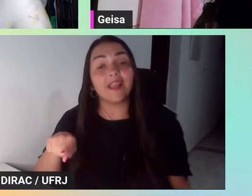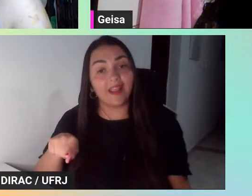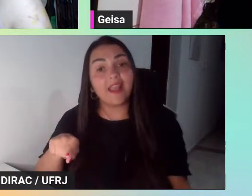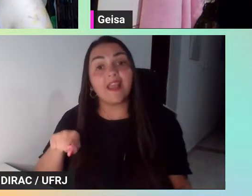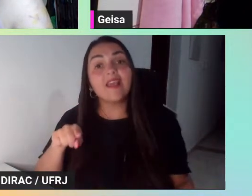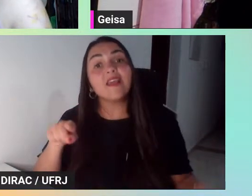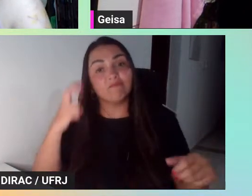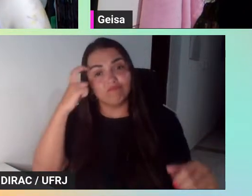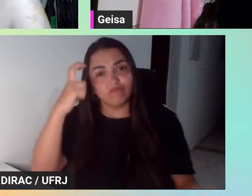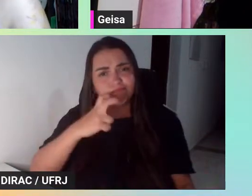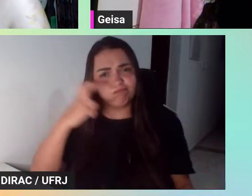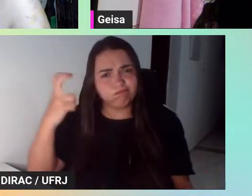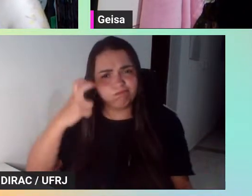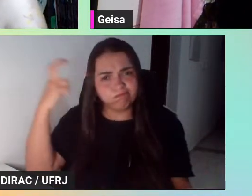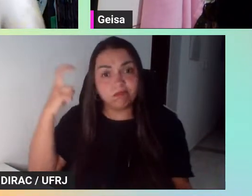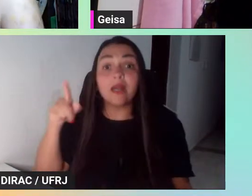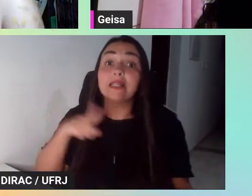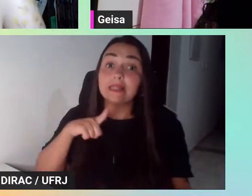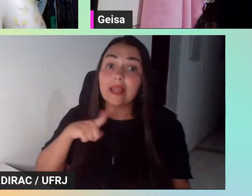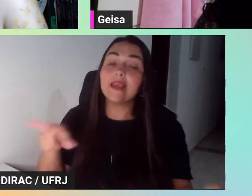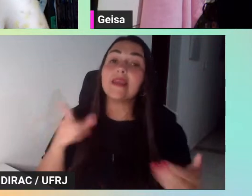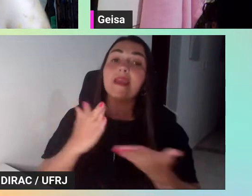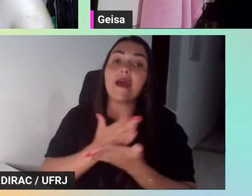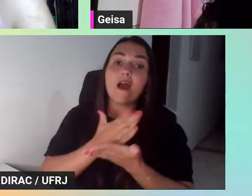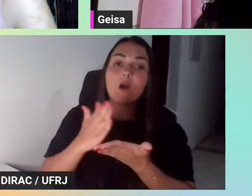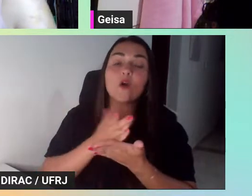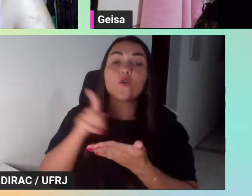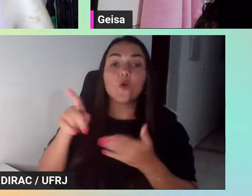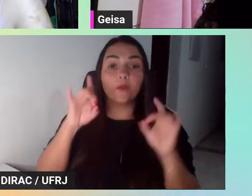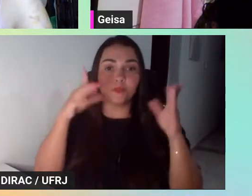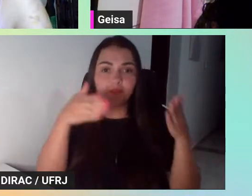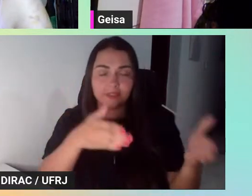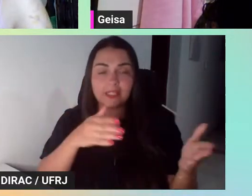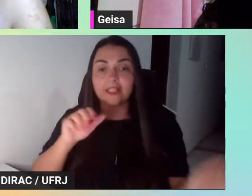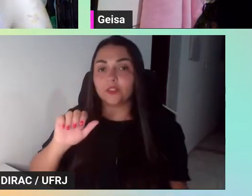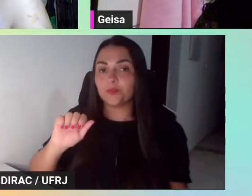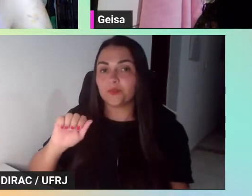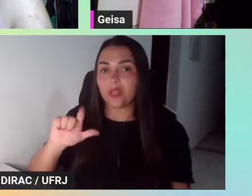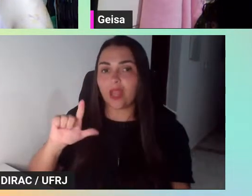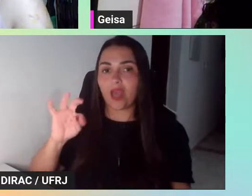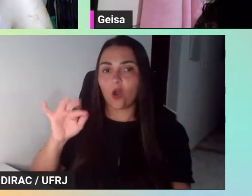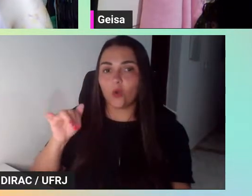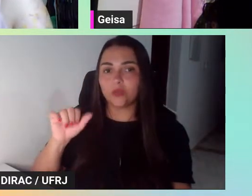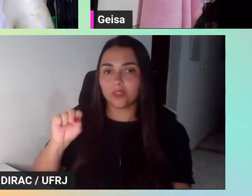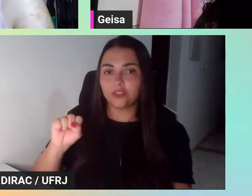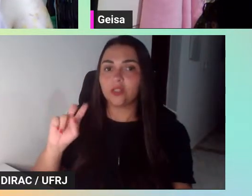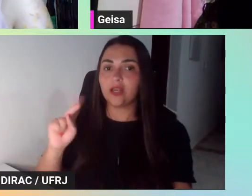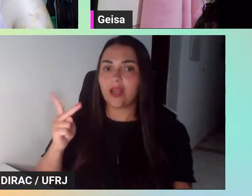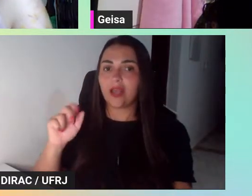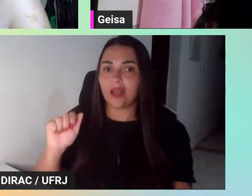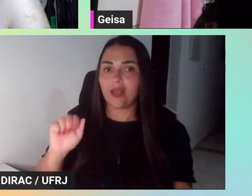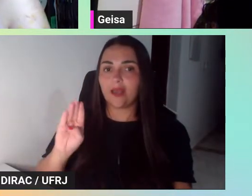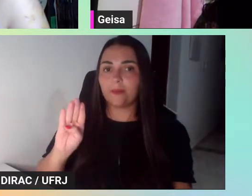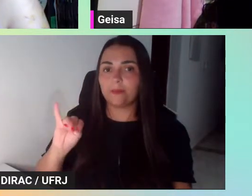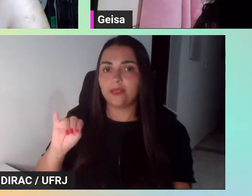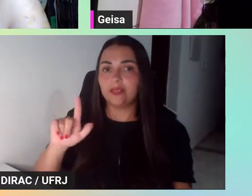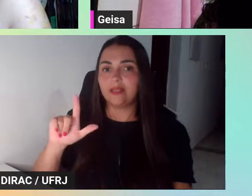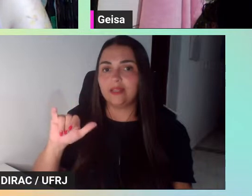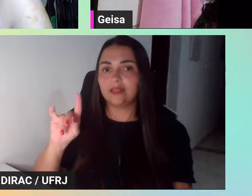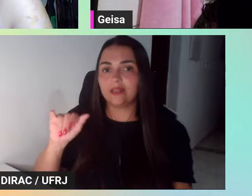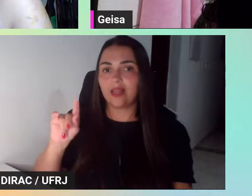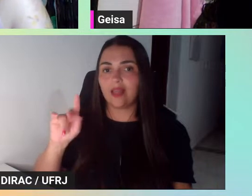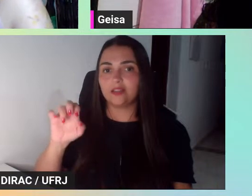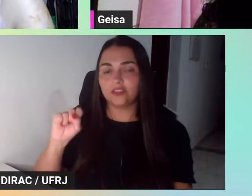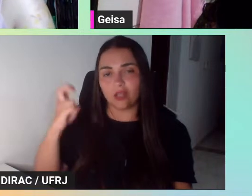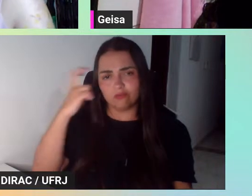algumas demandas relacionadas a essa especificidade dele. E, aliás, o Emanuel é um dos motivos